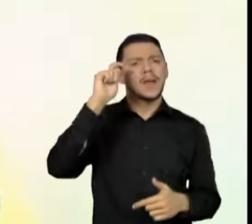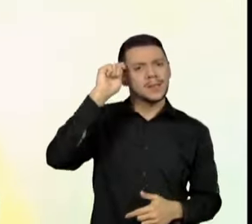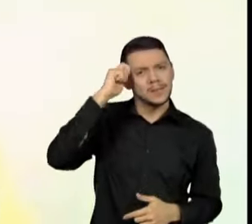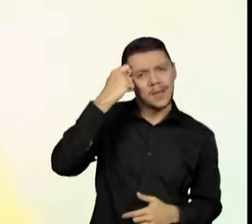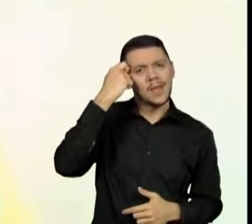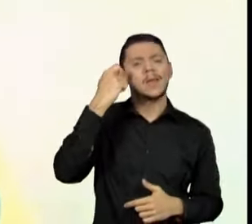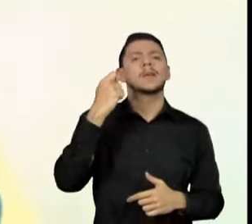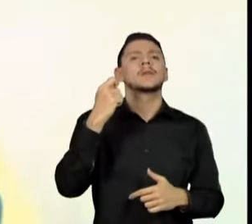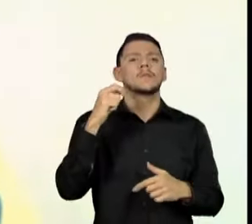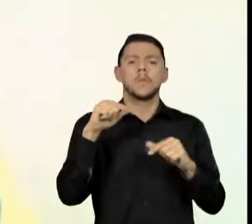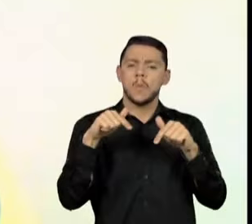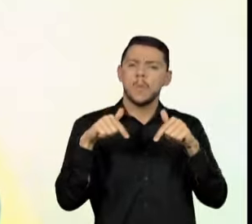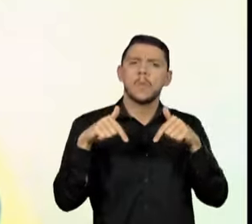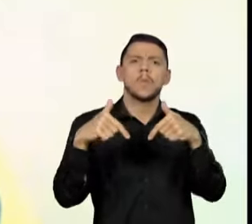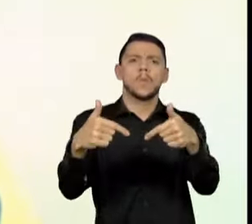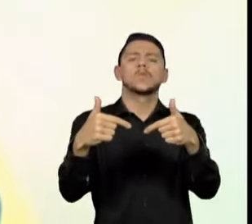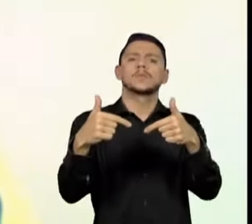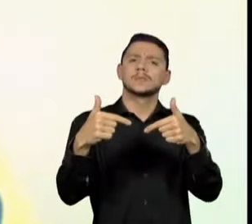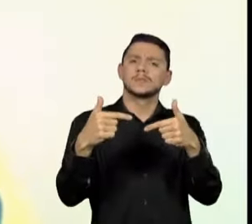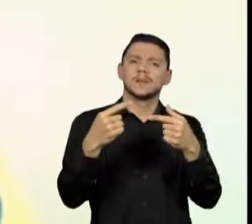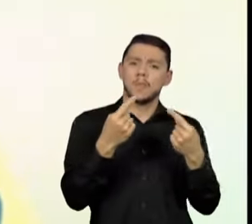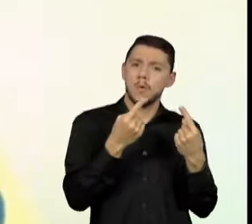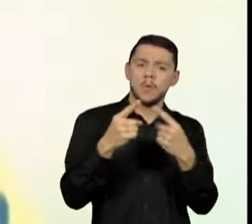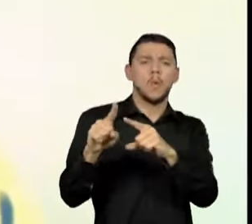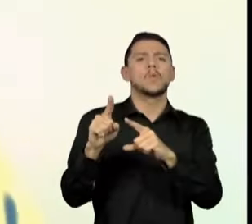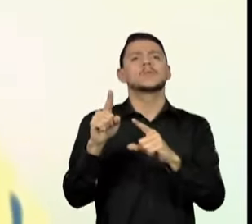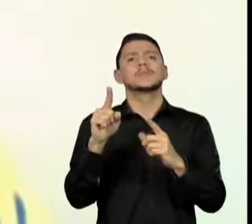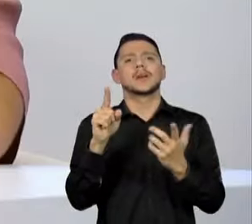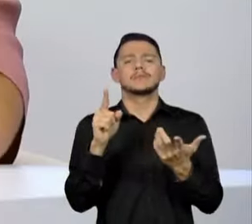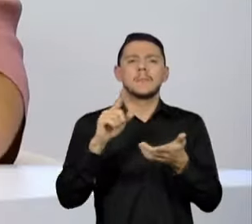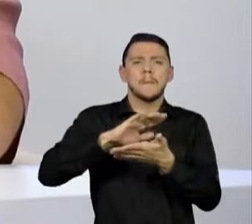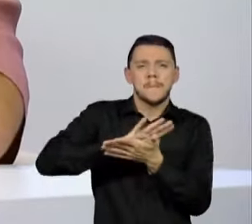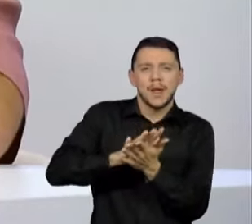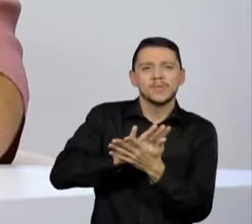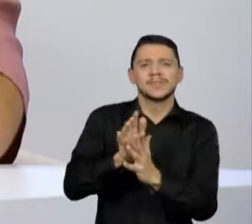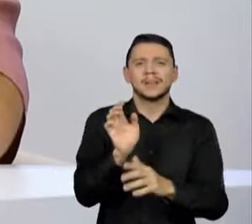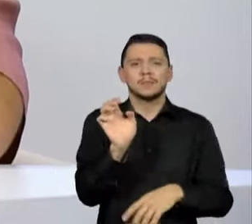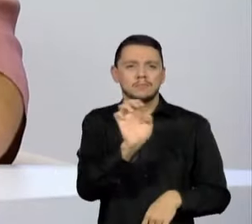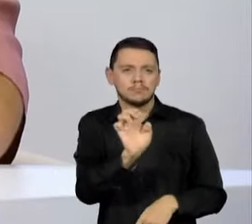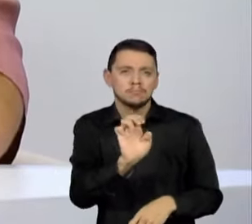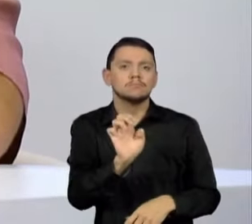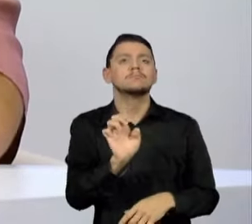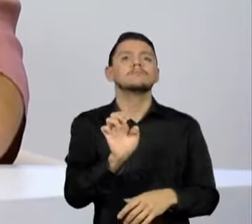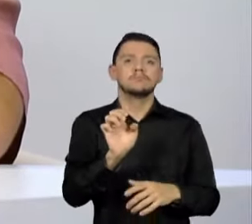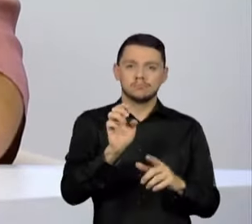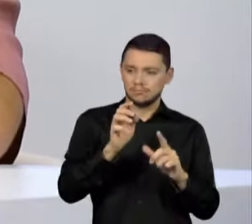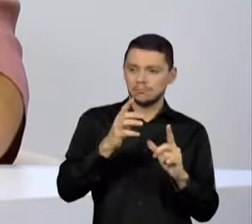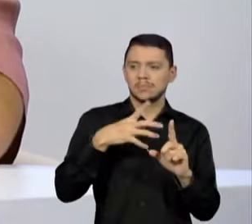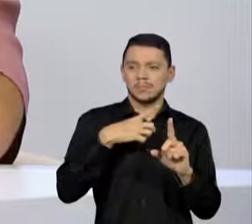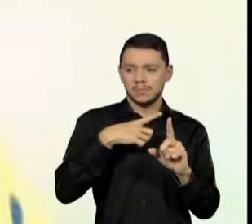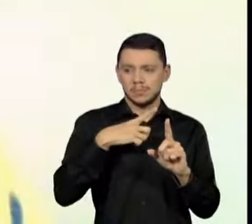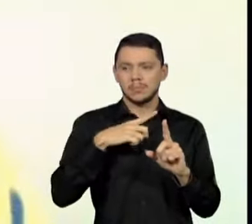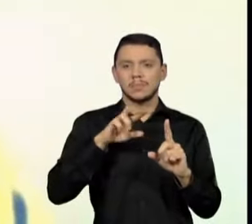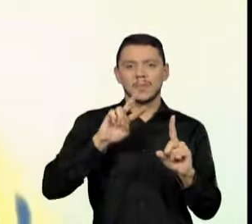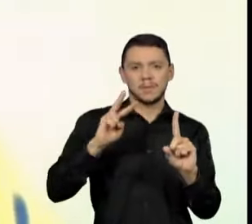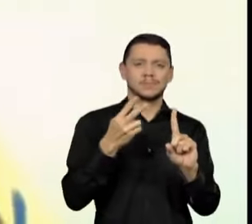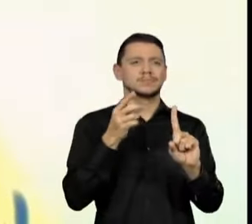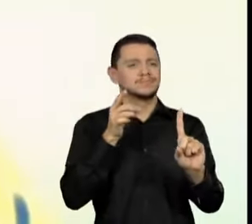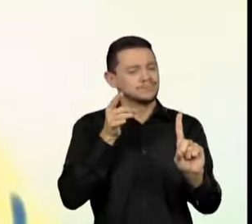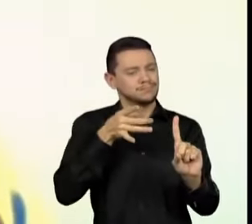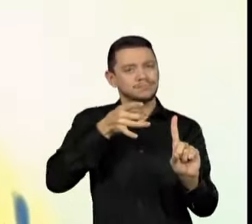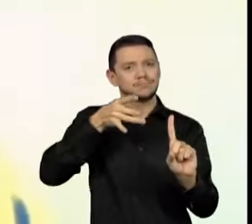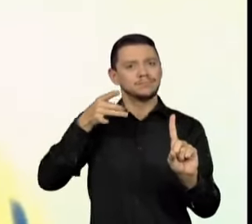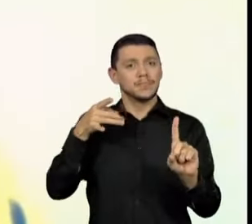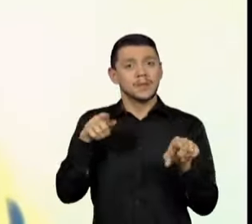nas lutas contra a homofobia, estar na luta contra o machismo, não são